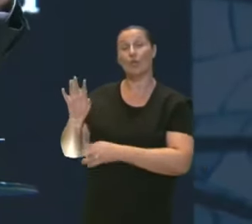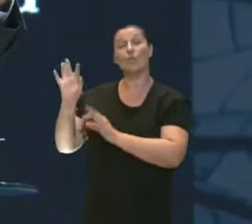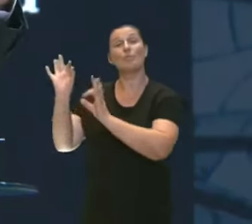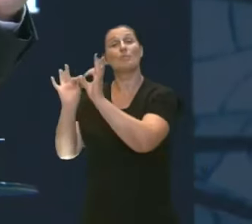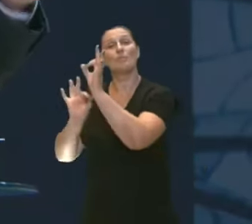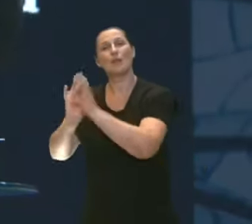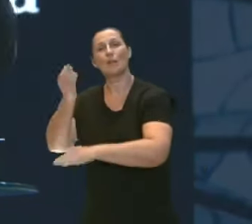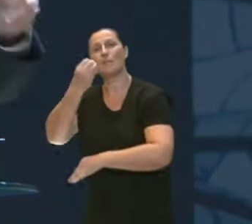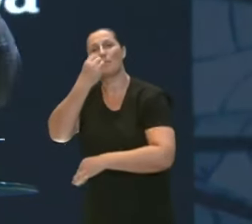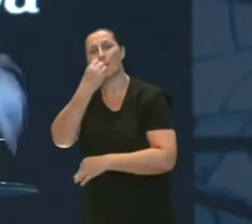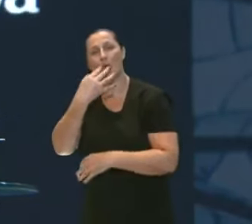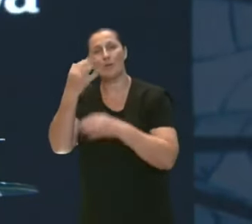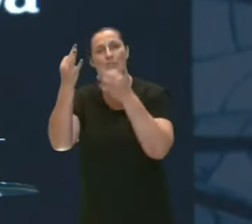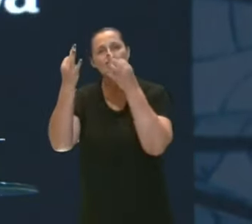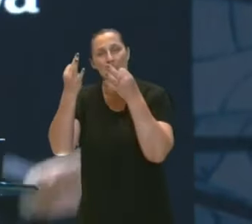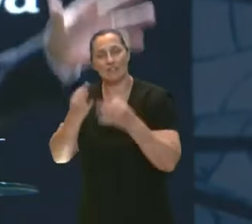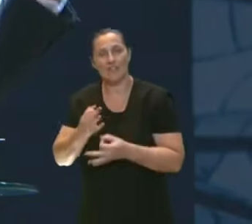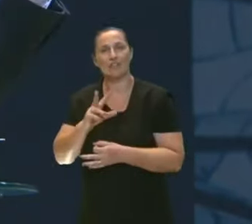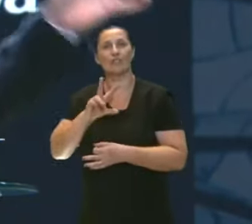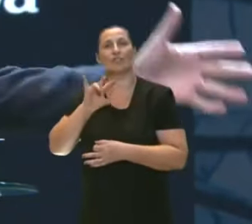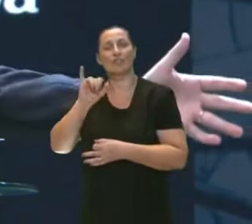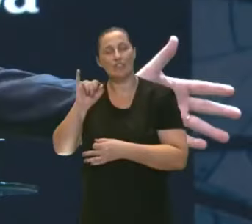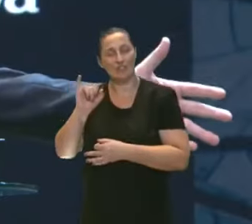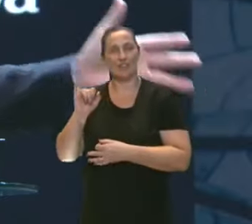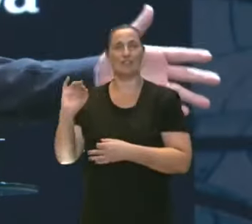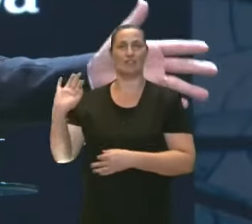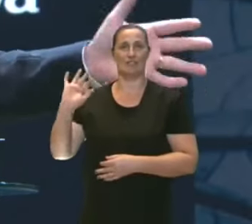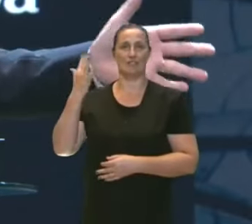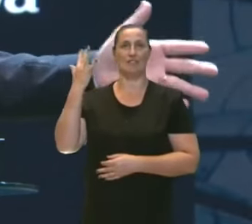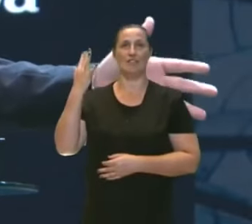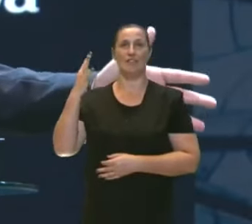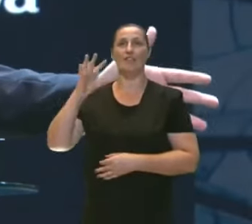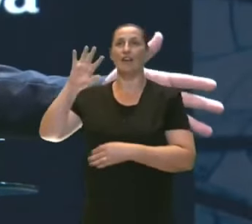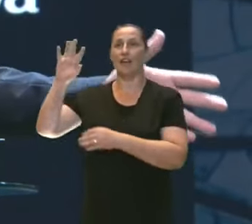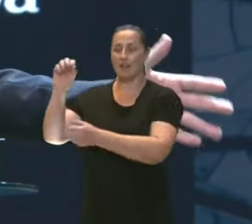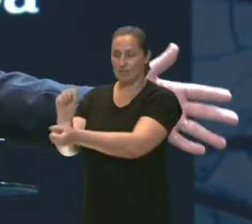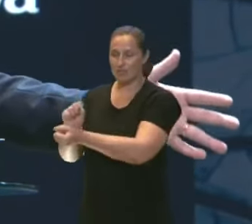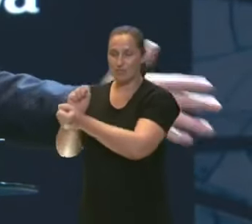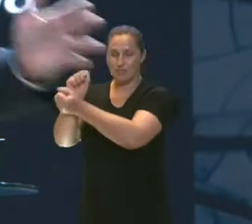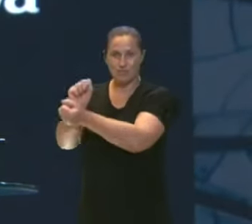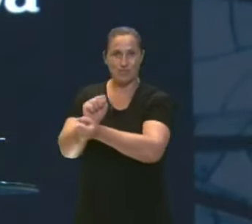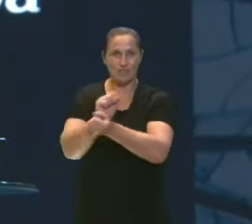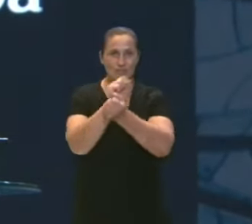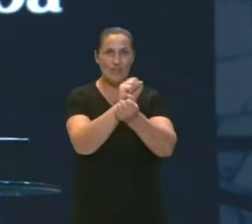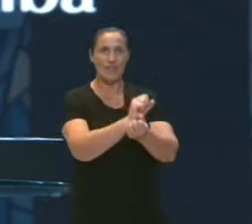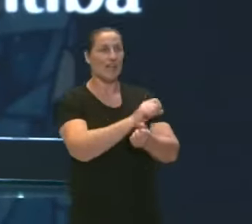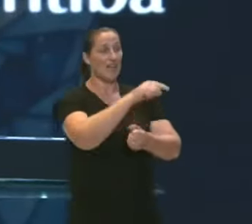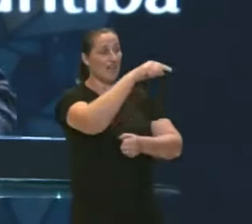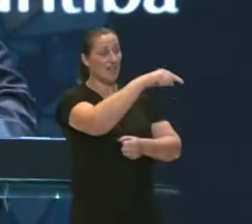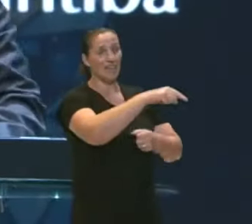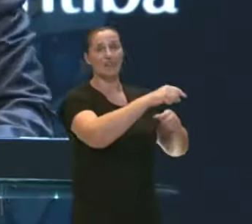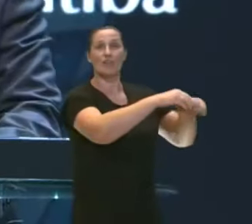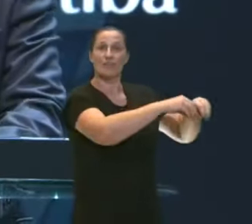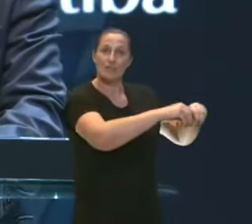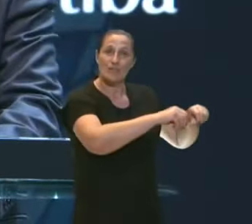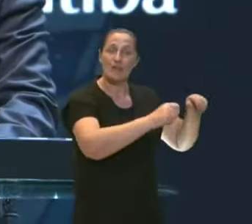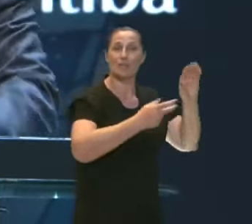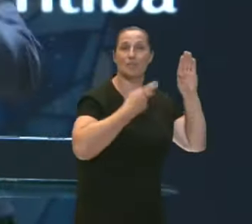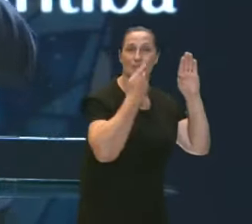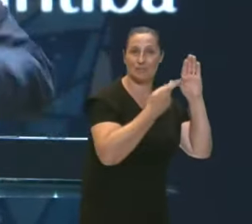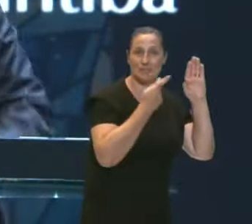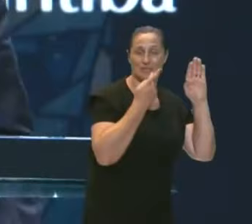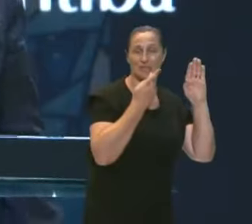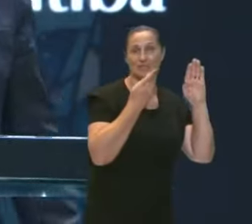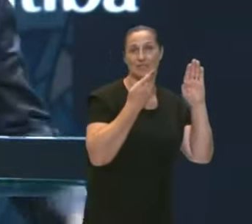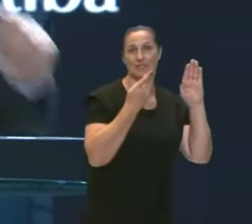bom e perfeito de Deus vai se estabelecer, Ele vai levar vocês deste lugar, do Egito, até a terra prometida.